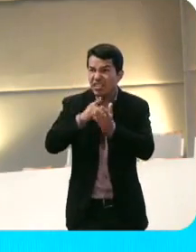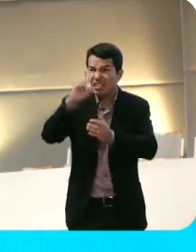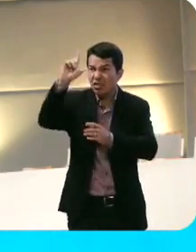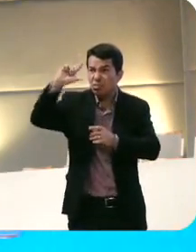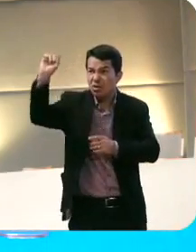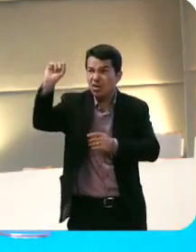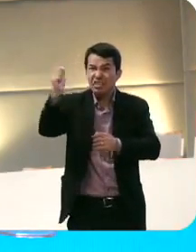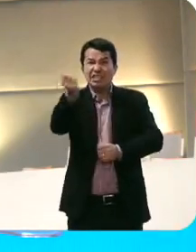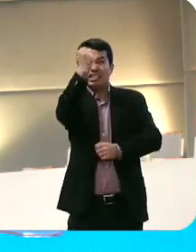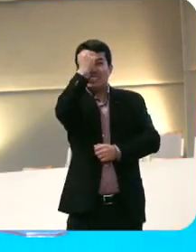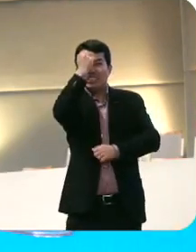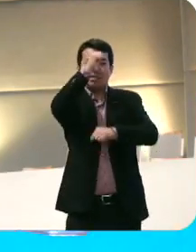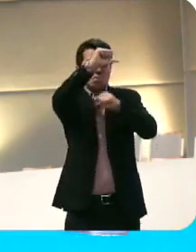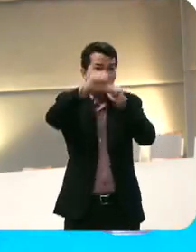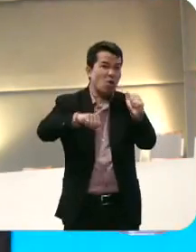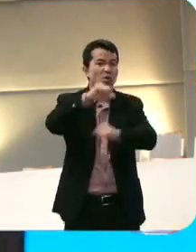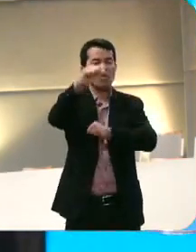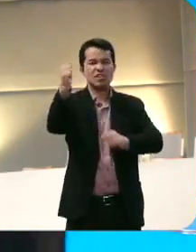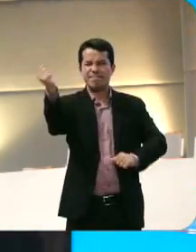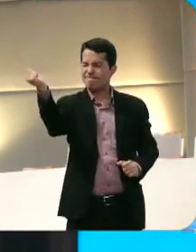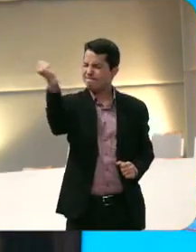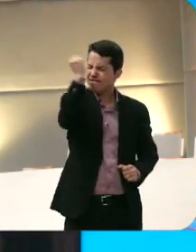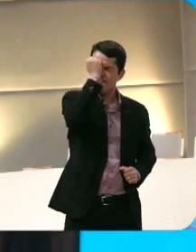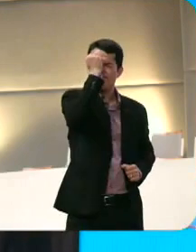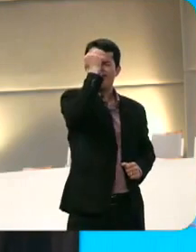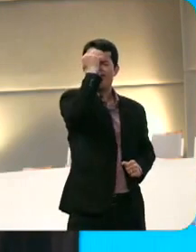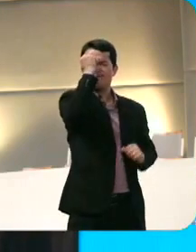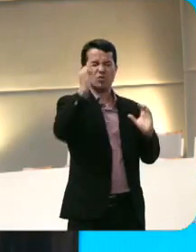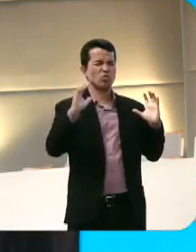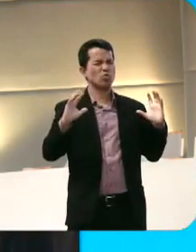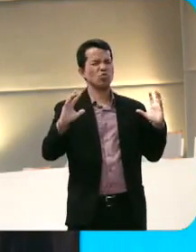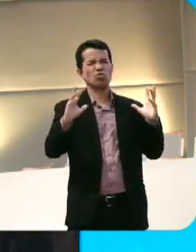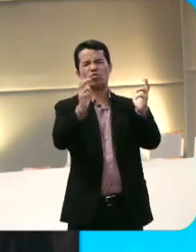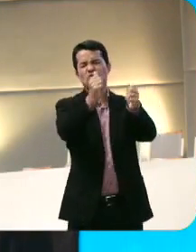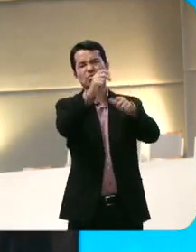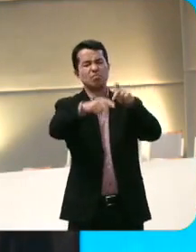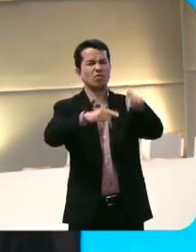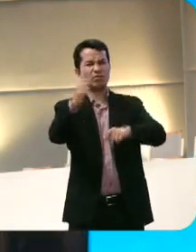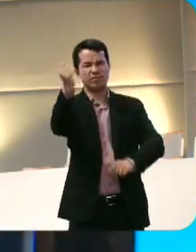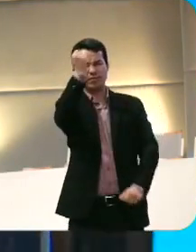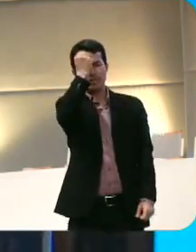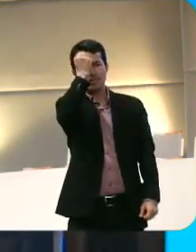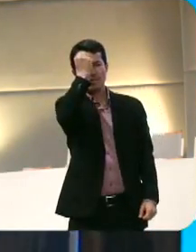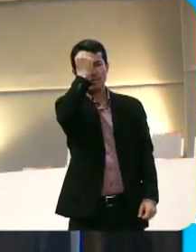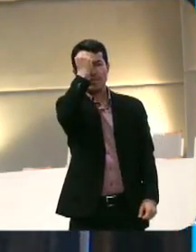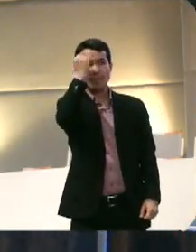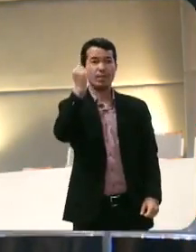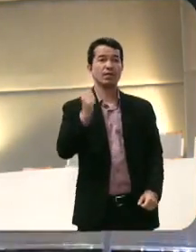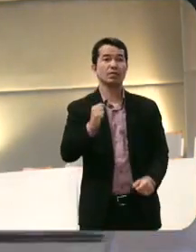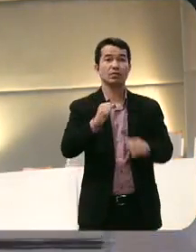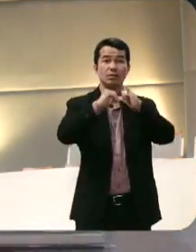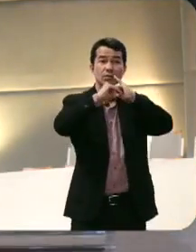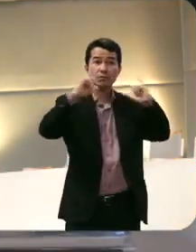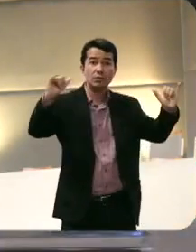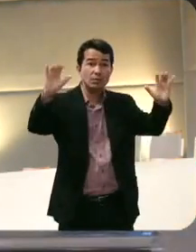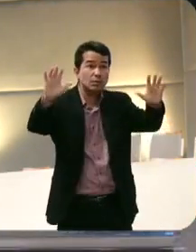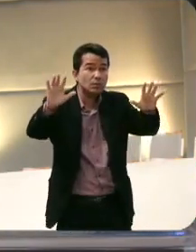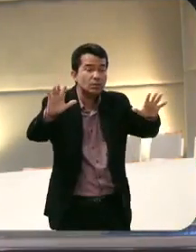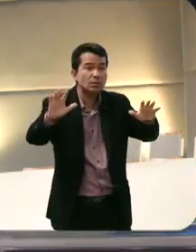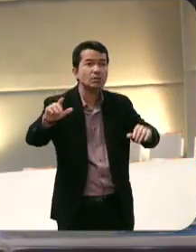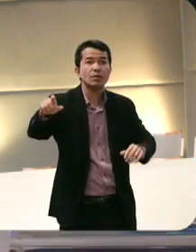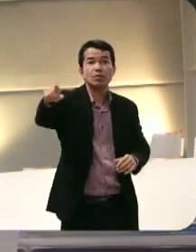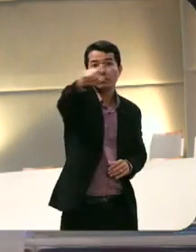Olha o que ele está dizendo: houve arrependimento. Sabe qual que é o meu desejo hoje? Que você entenda: a nuvem está indo embora da tua